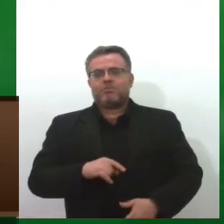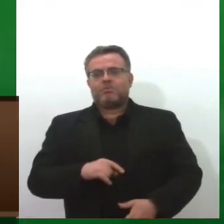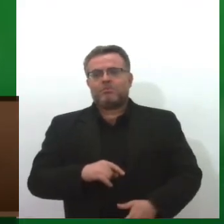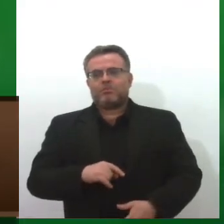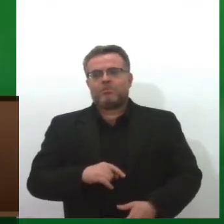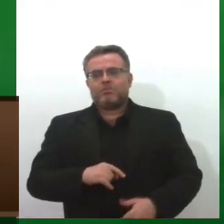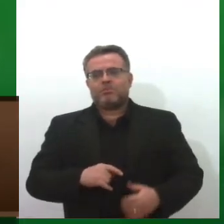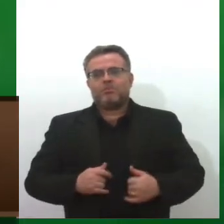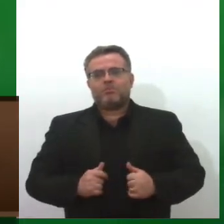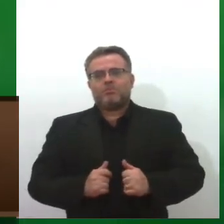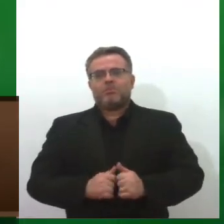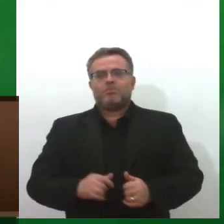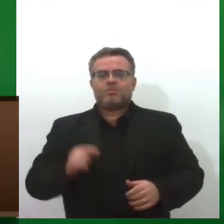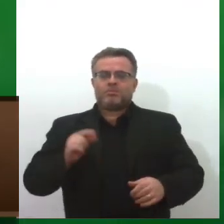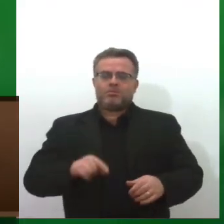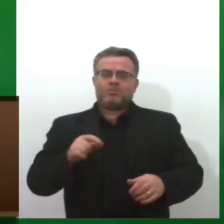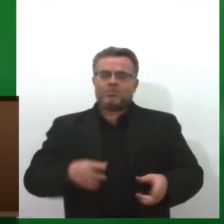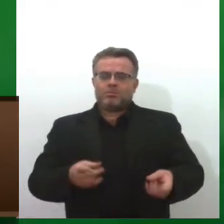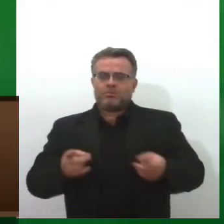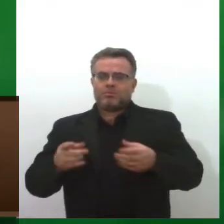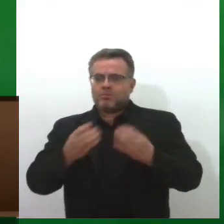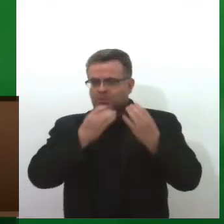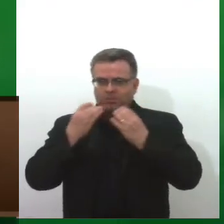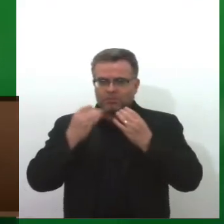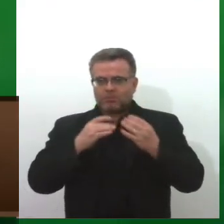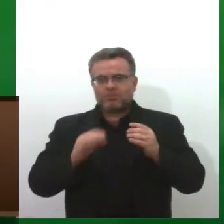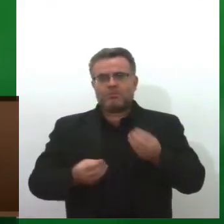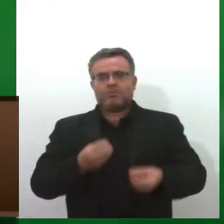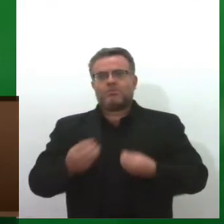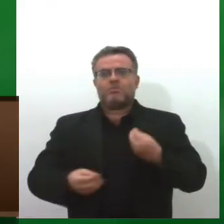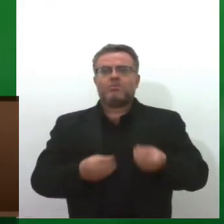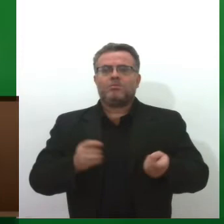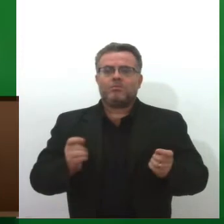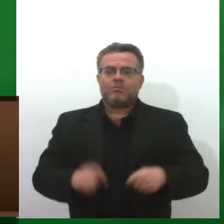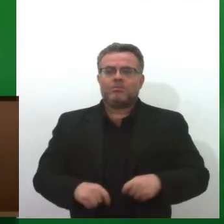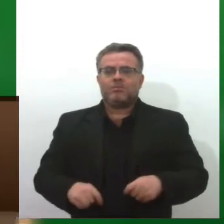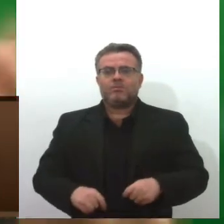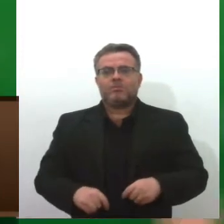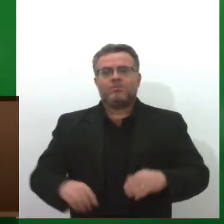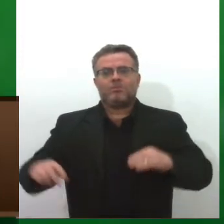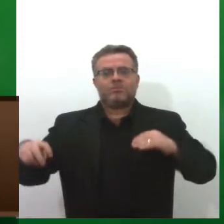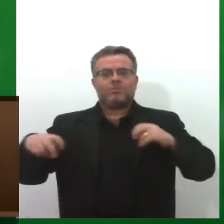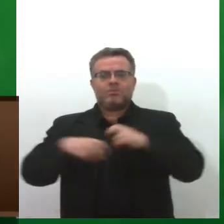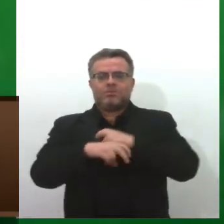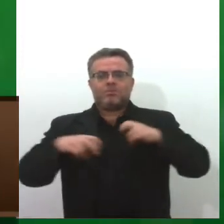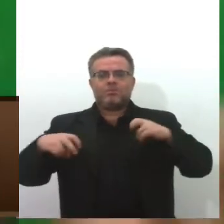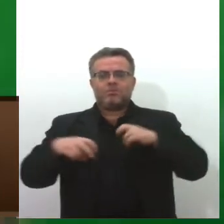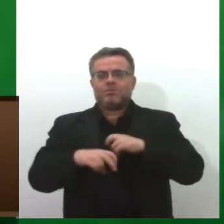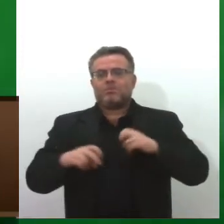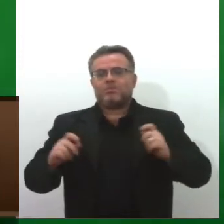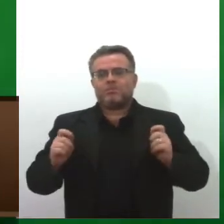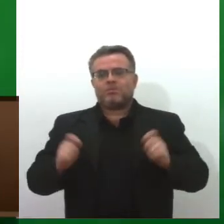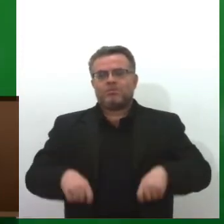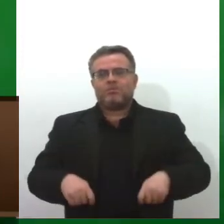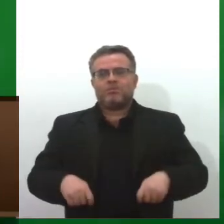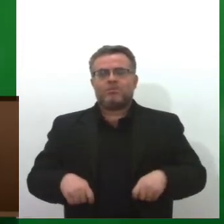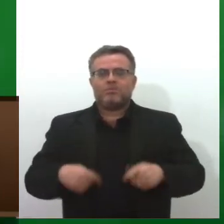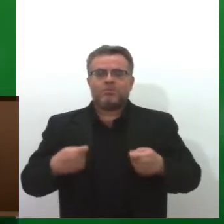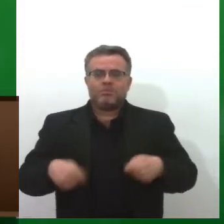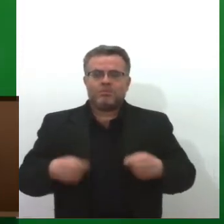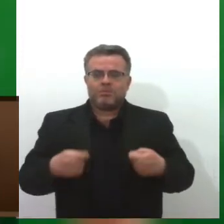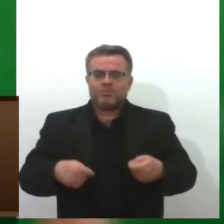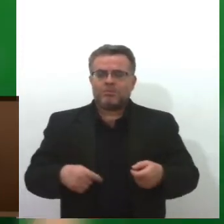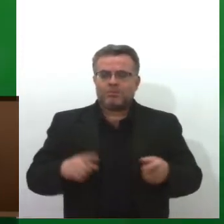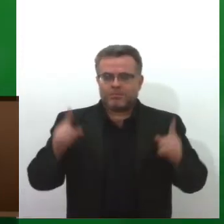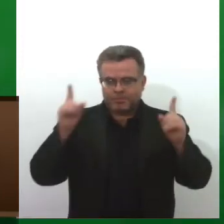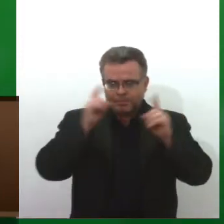escoar o milho aqui, a gente só consegue escoar ele por forma de rodoviário. Isso acaba encarecendo e também dificultando